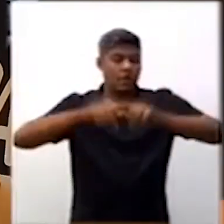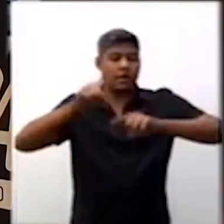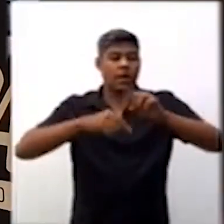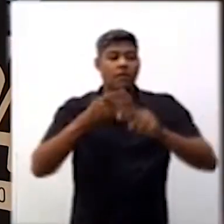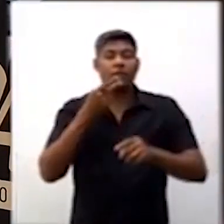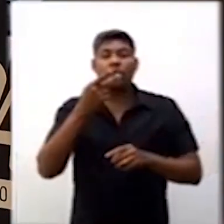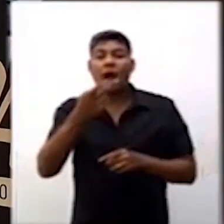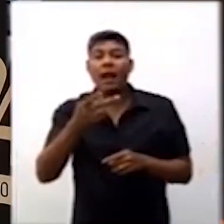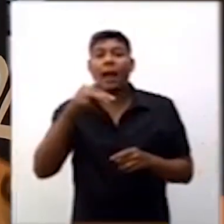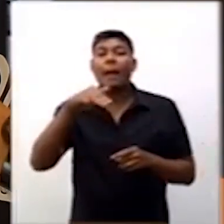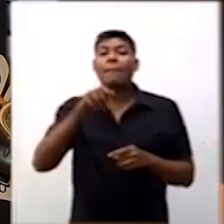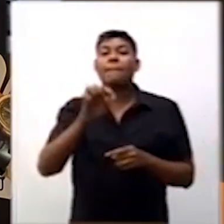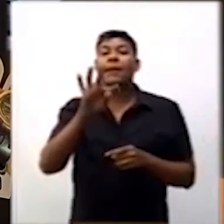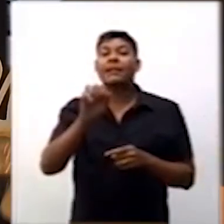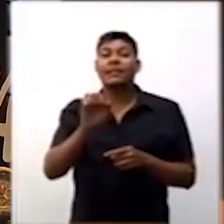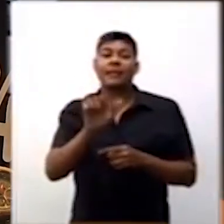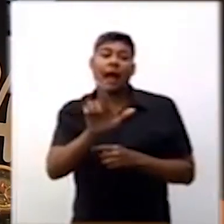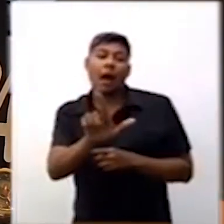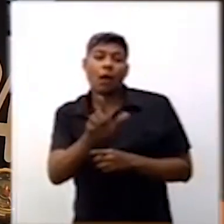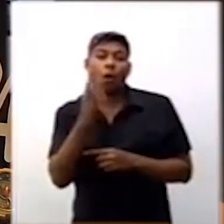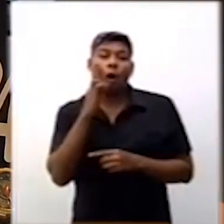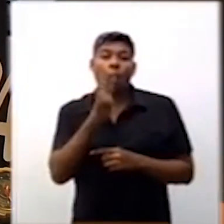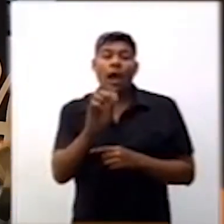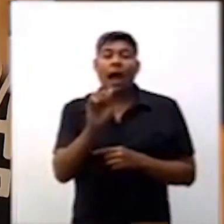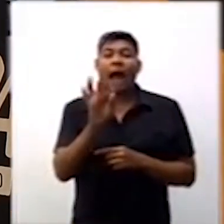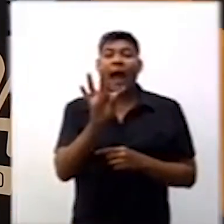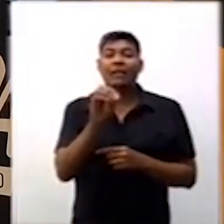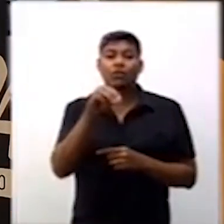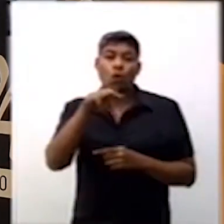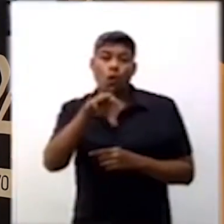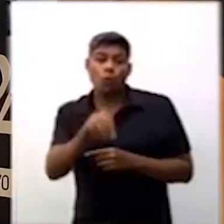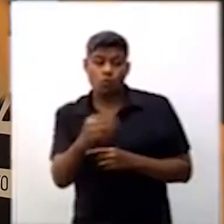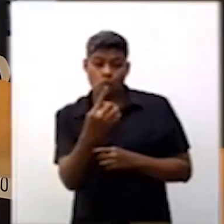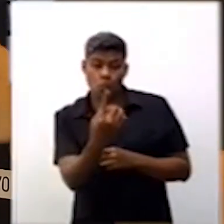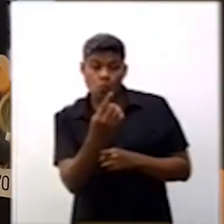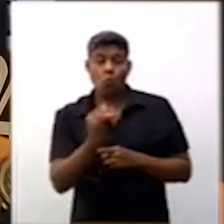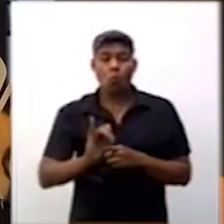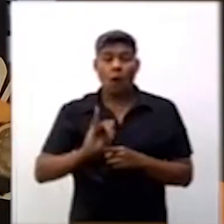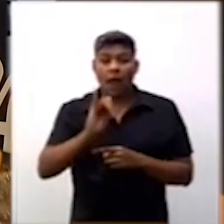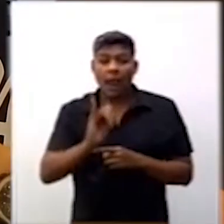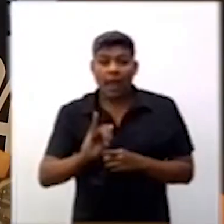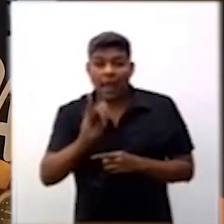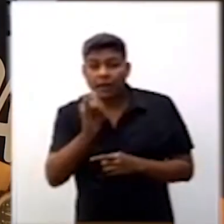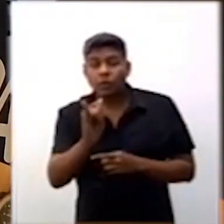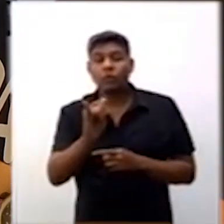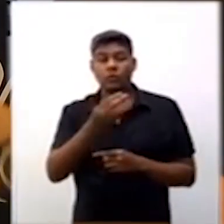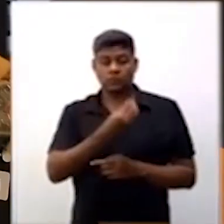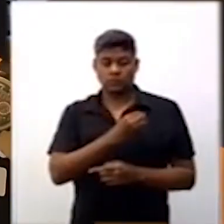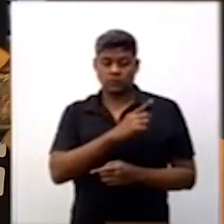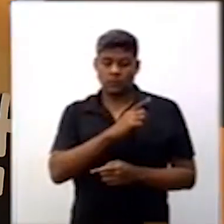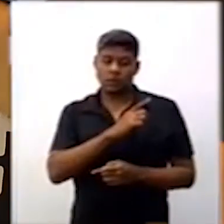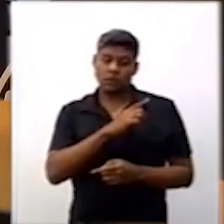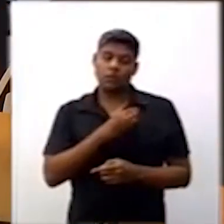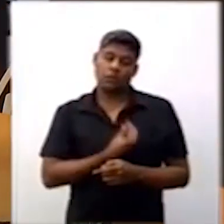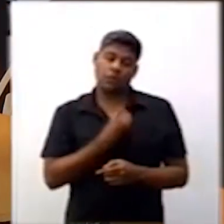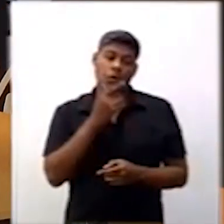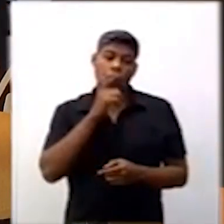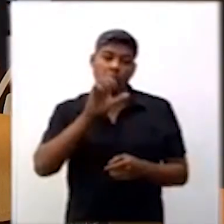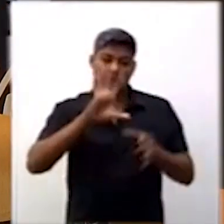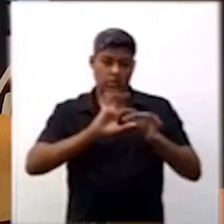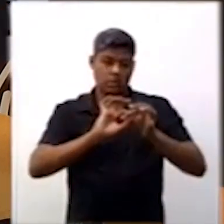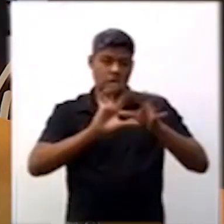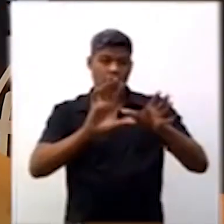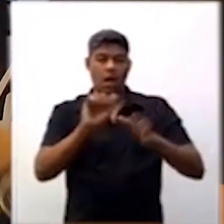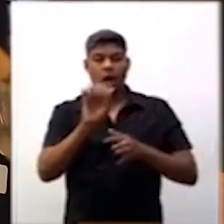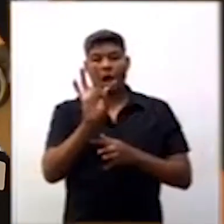de metais. Se você olha para o átomo do metal, pelo menos um elétron das camadas eletrosféricas consegue se soltar do